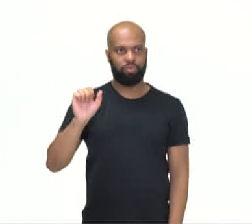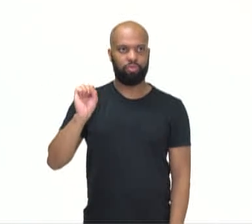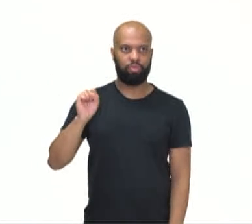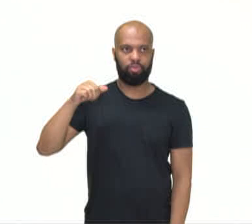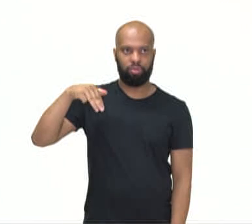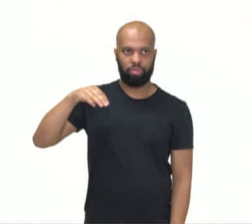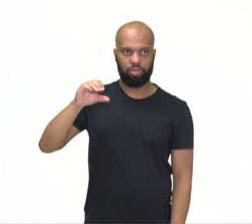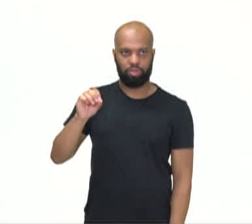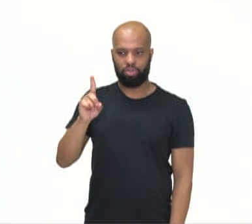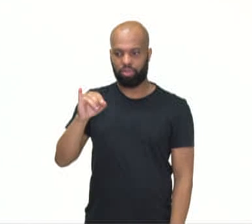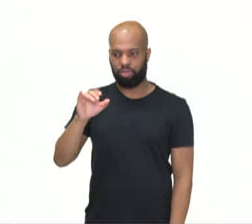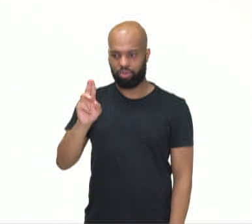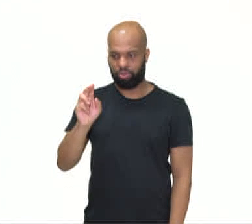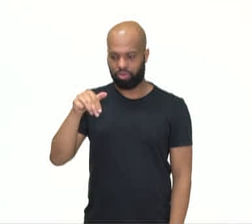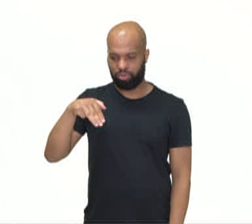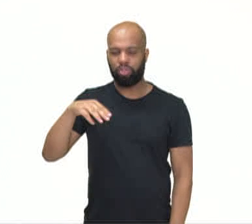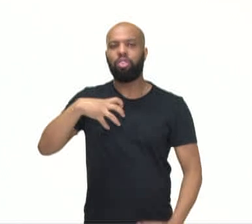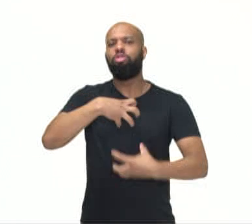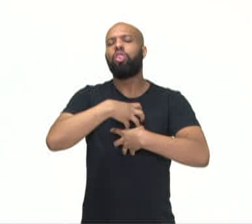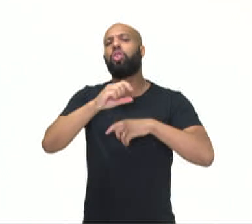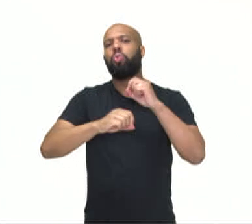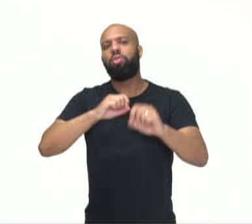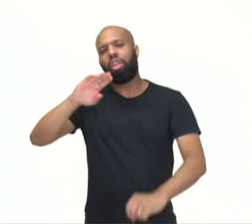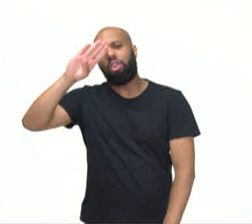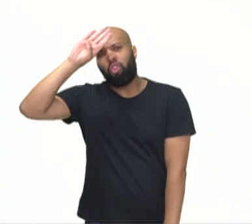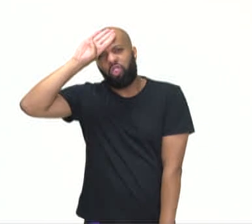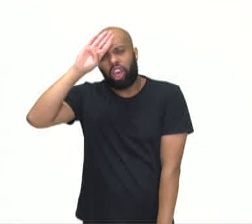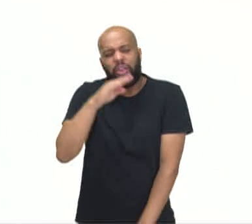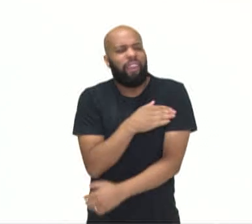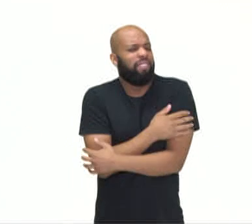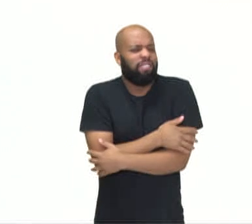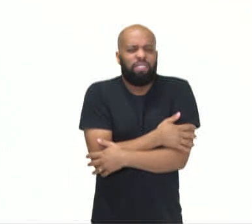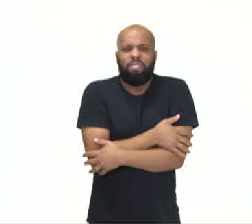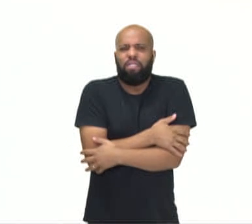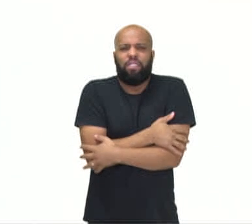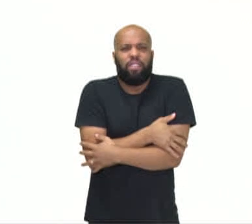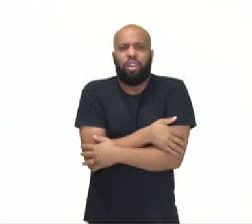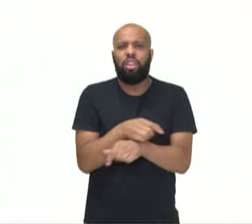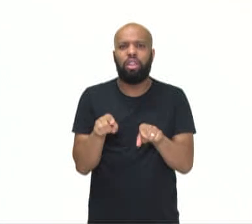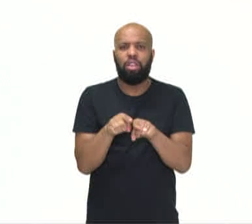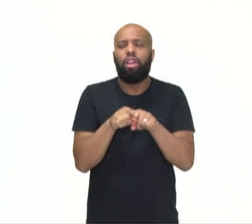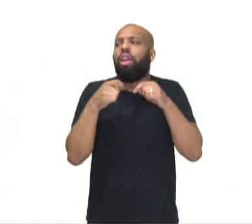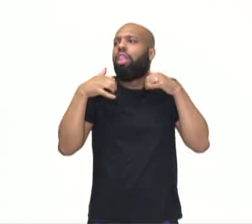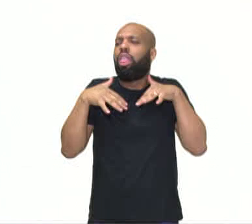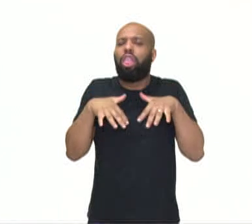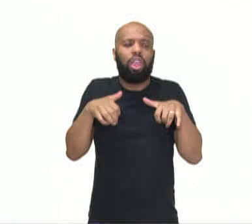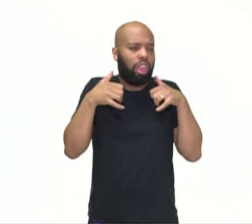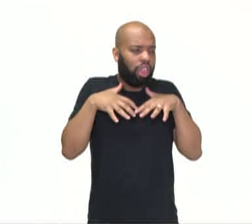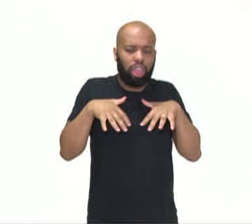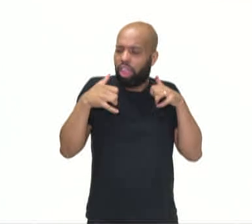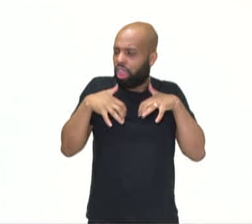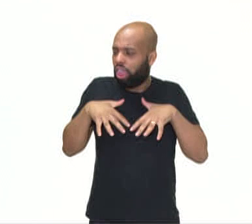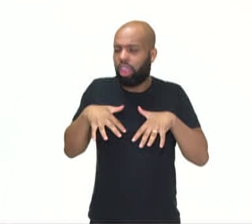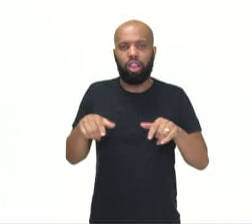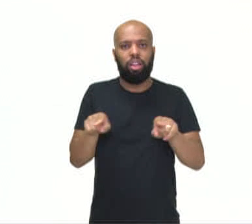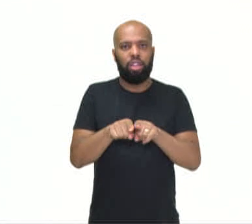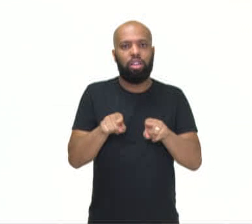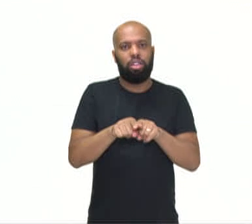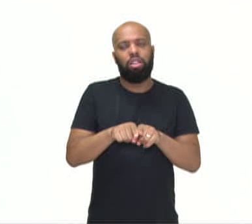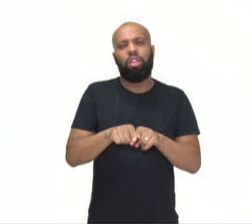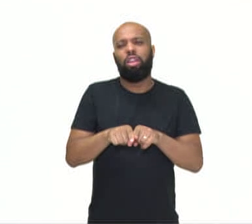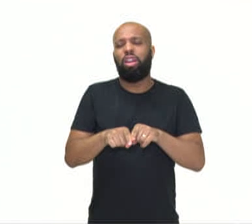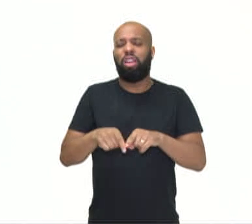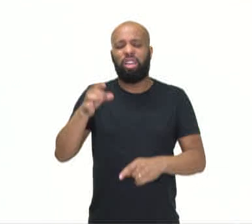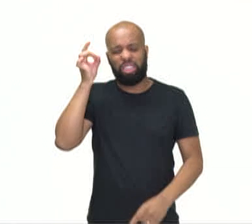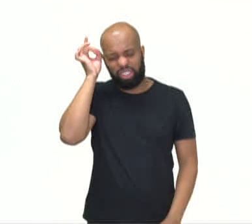vários. Febre alta, calafrios, tremores, sudorese, um suor excessivo e dores de